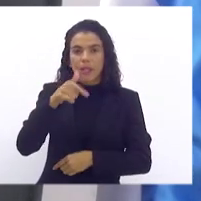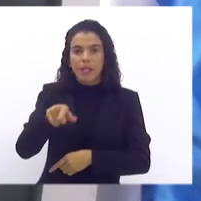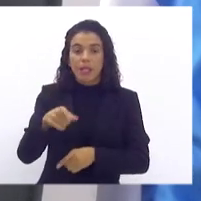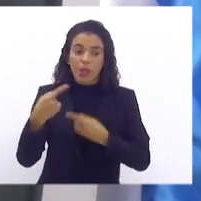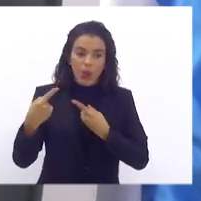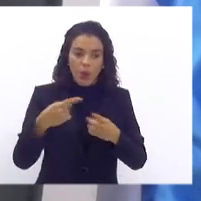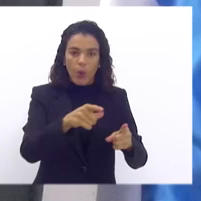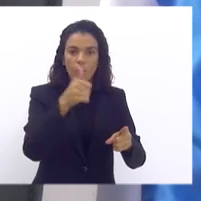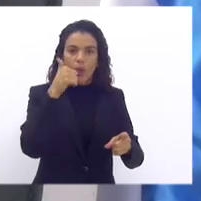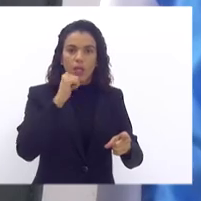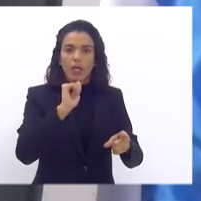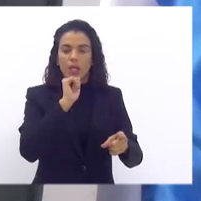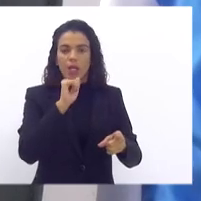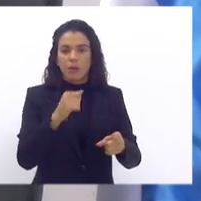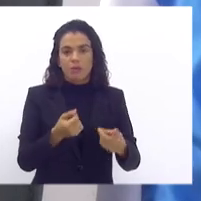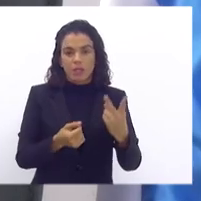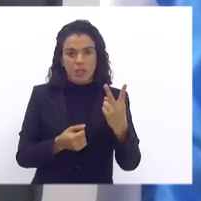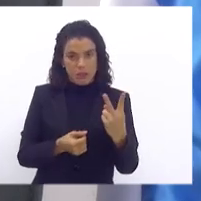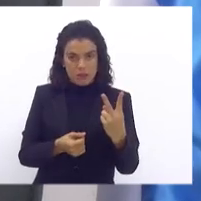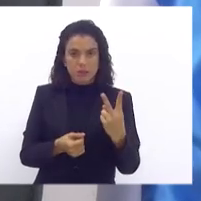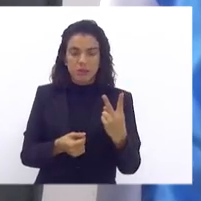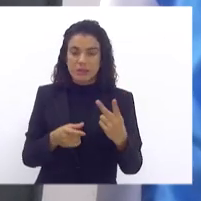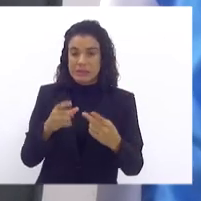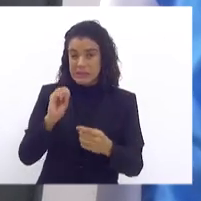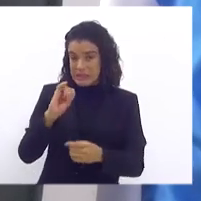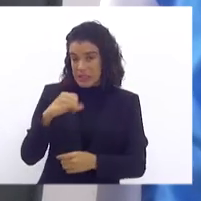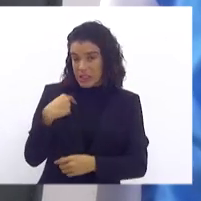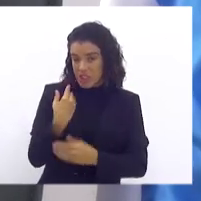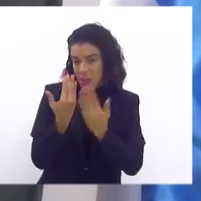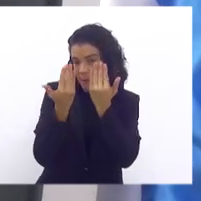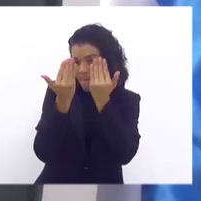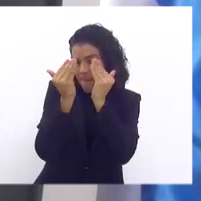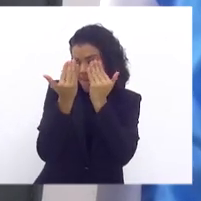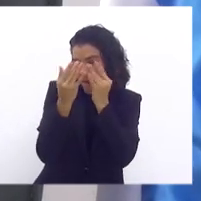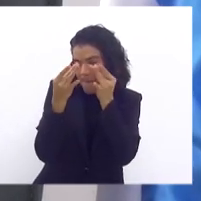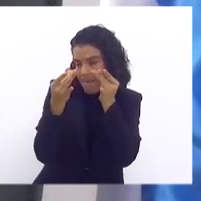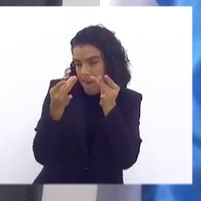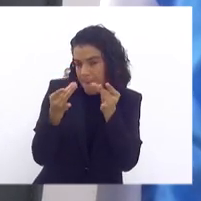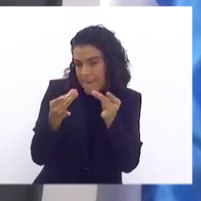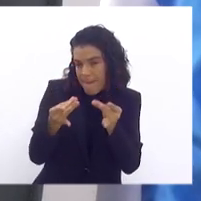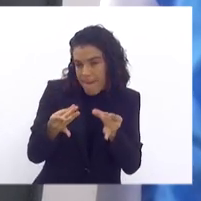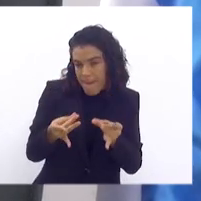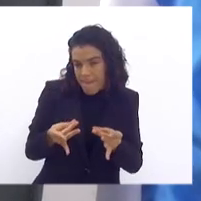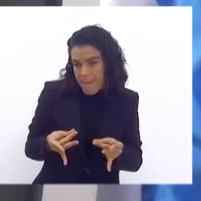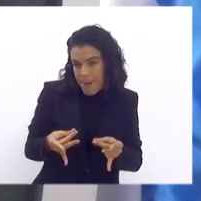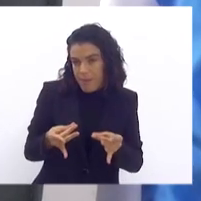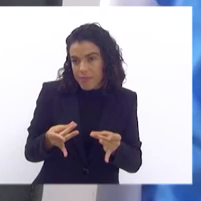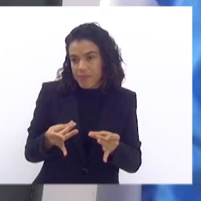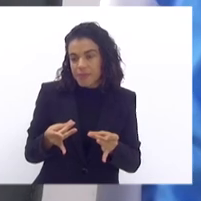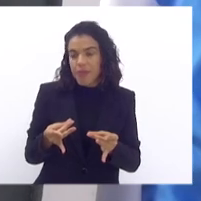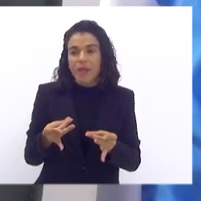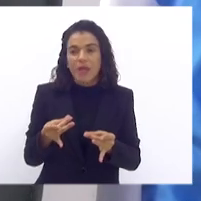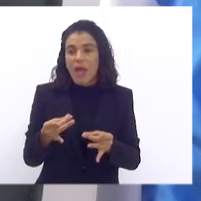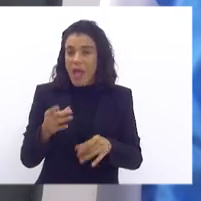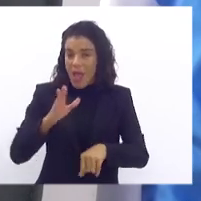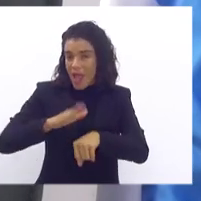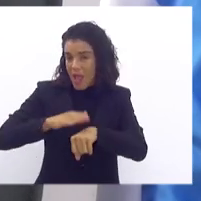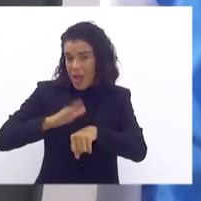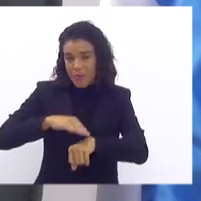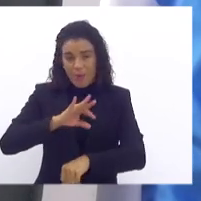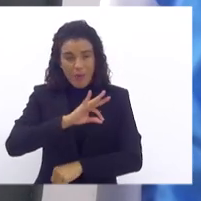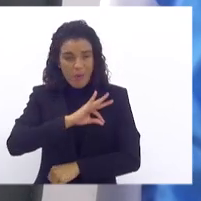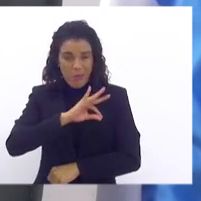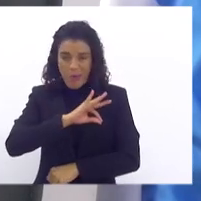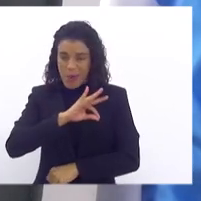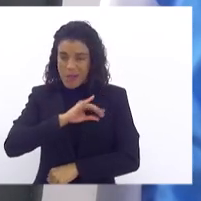sua mãe. E, se a gente fizer aqui uma análise, e eu faço aqui uma correção fraterna, a própria Polícia Civil,